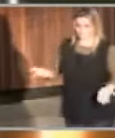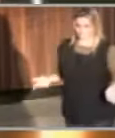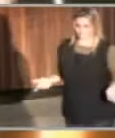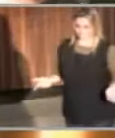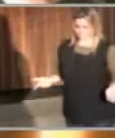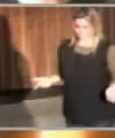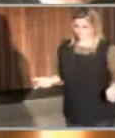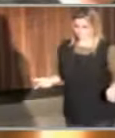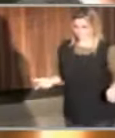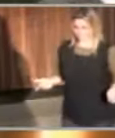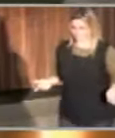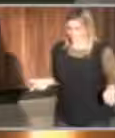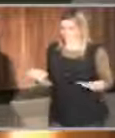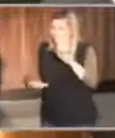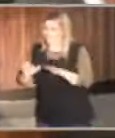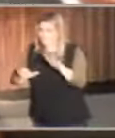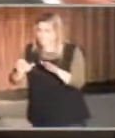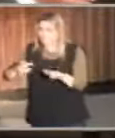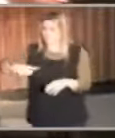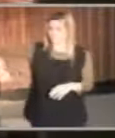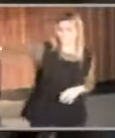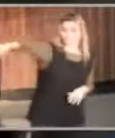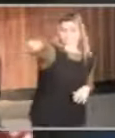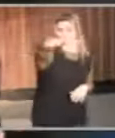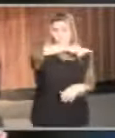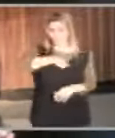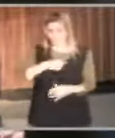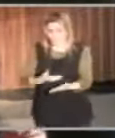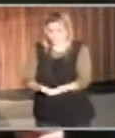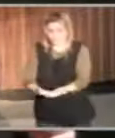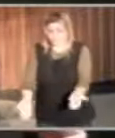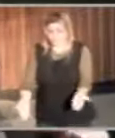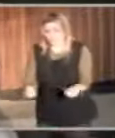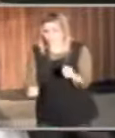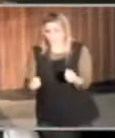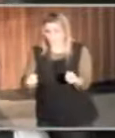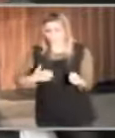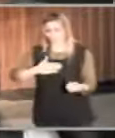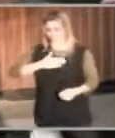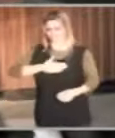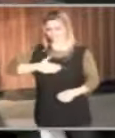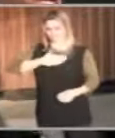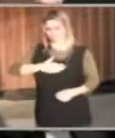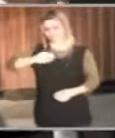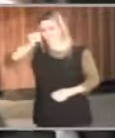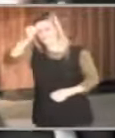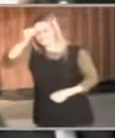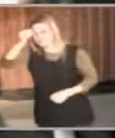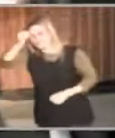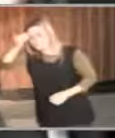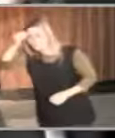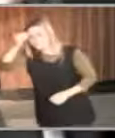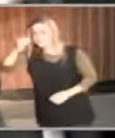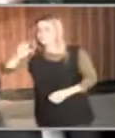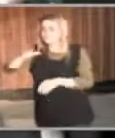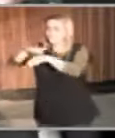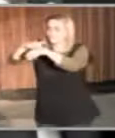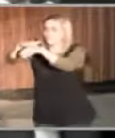a gente vai perdendo aos poucos o prazer de experimentar Deus